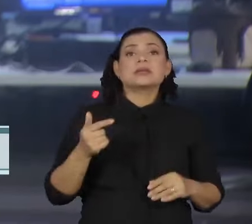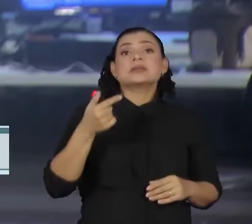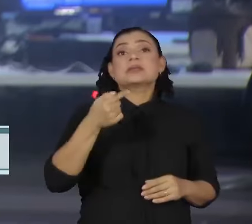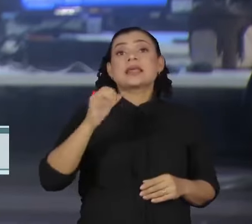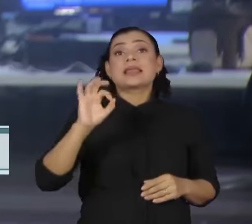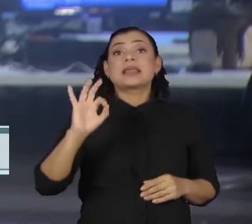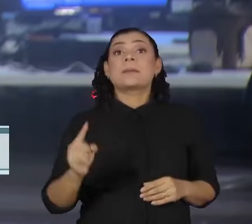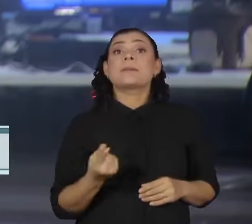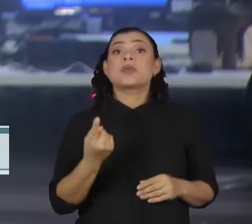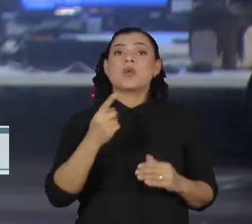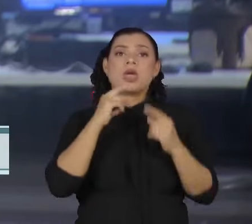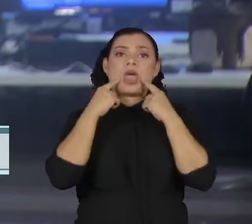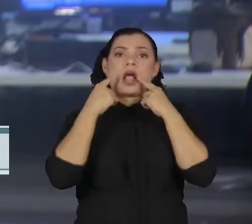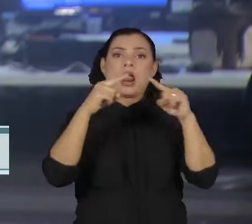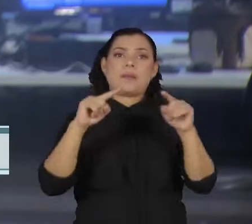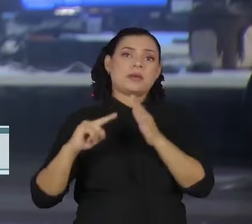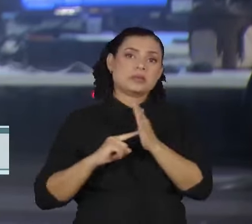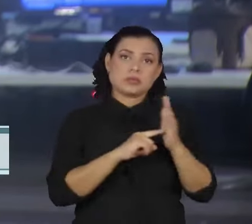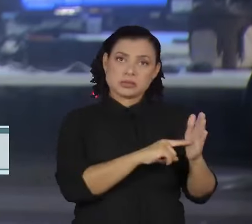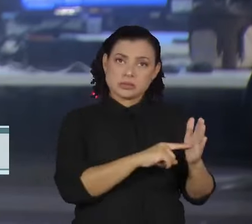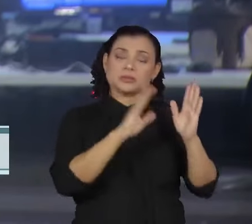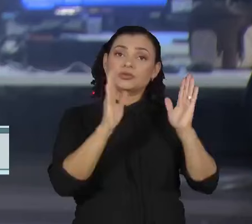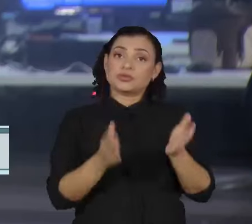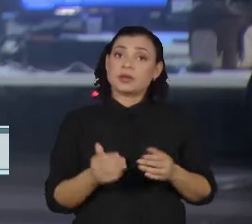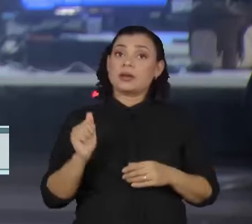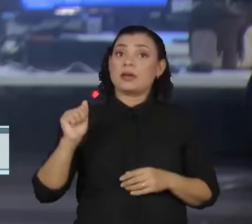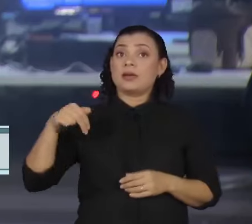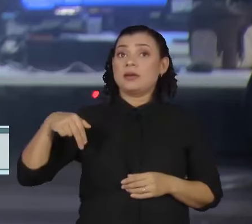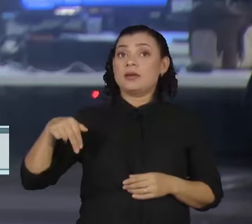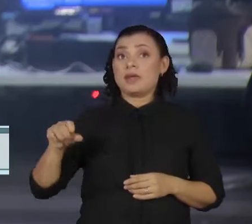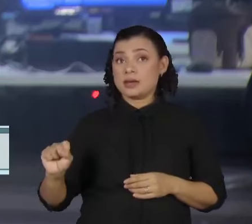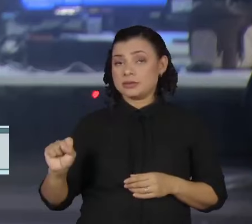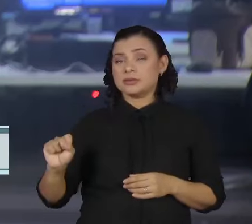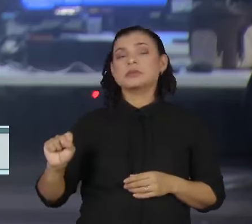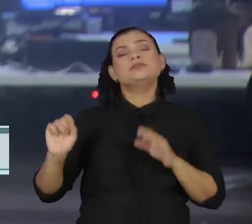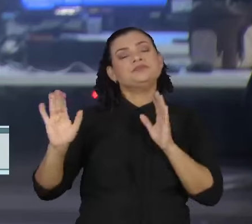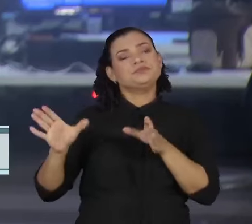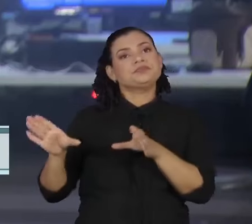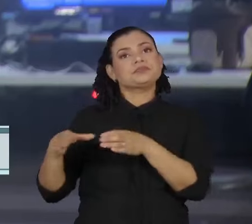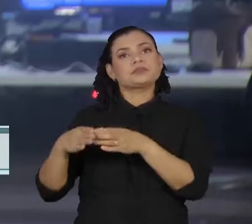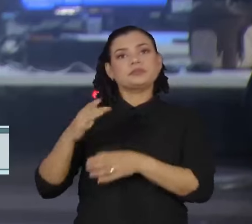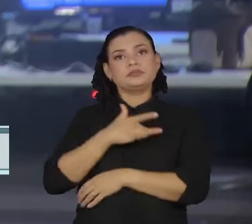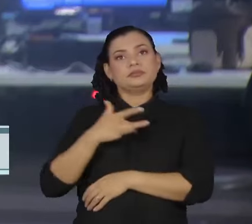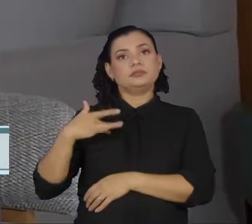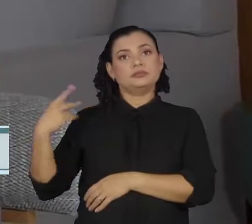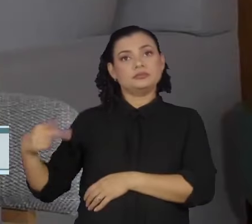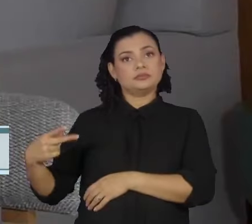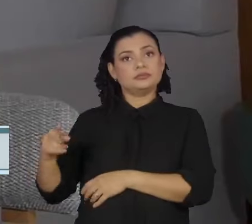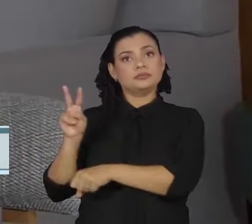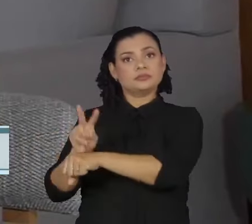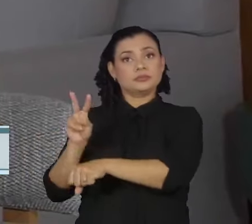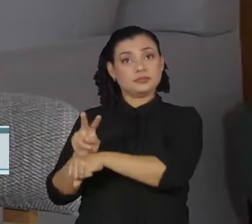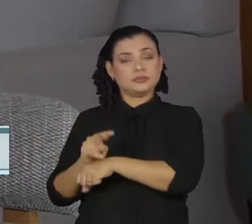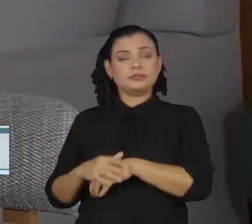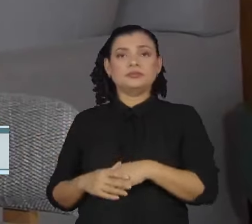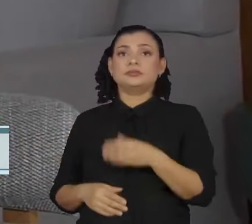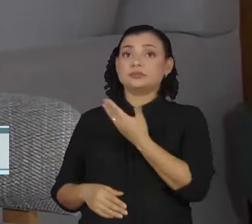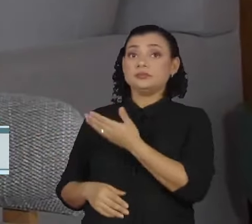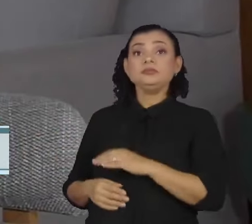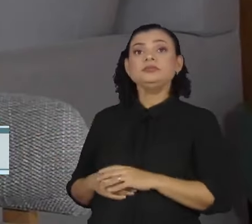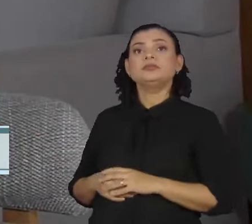70 mil reclamações. Os dados são da ANS, a Agência Nacional de Saúde Suplementar. Foi